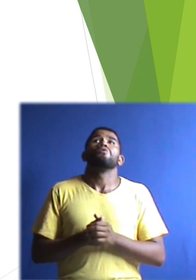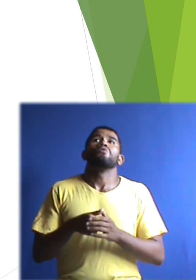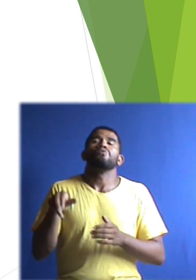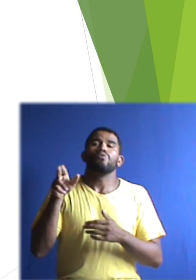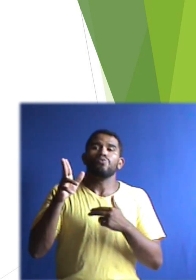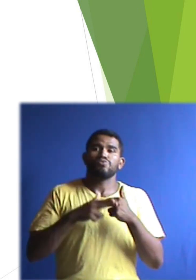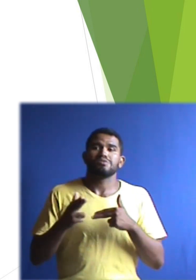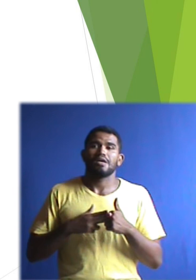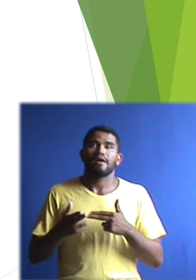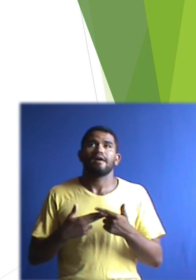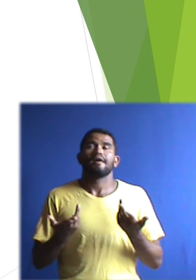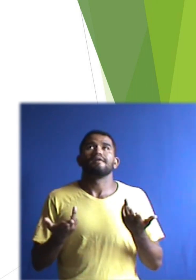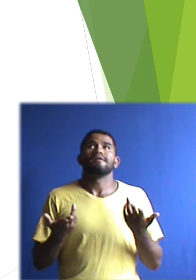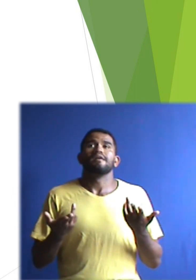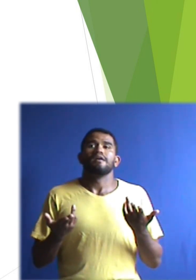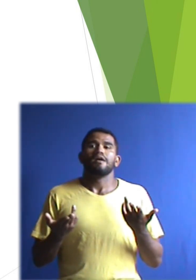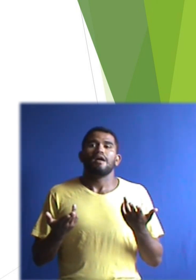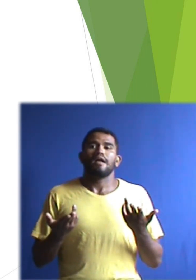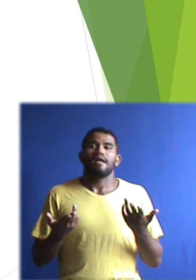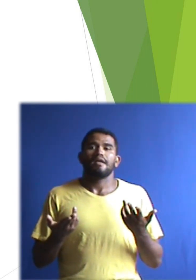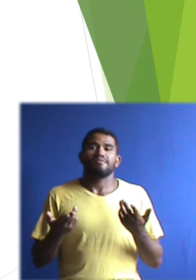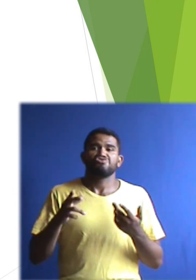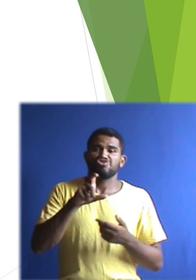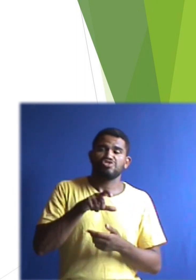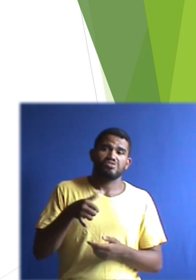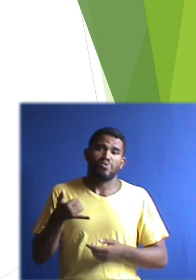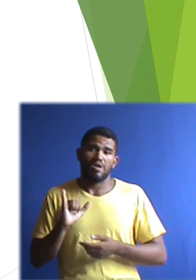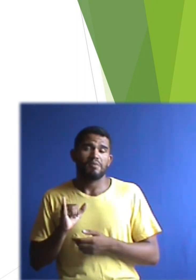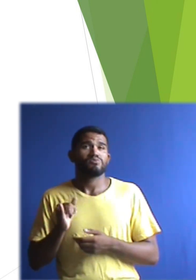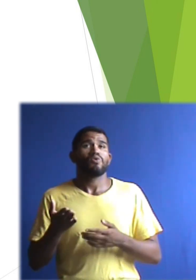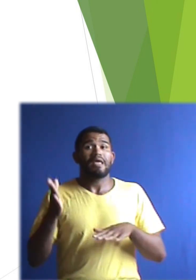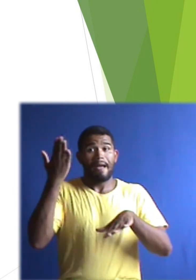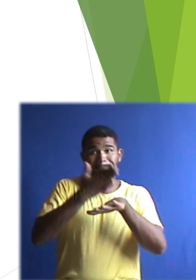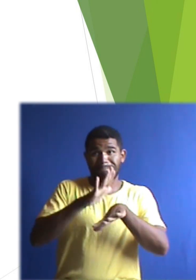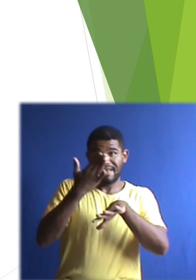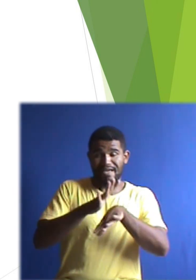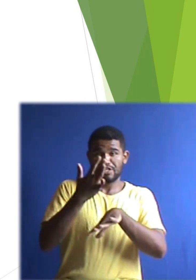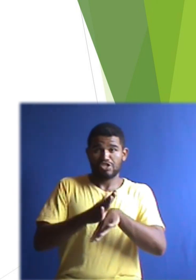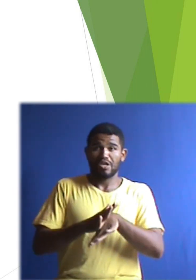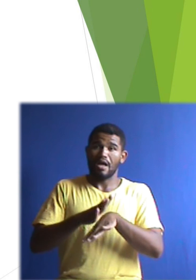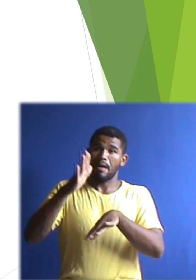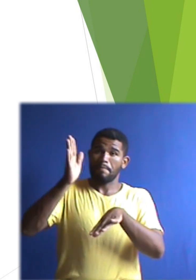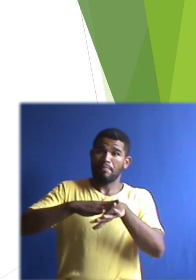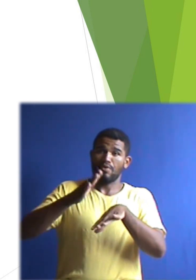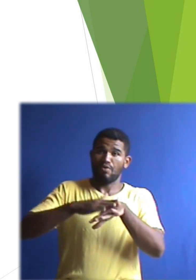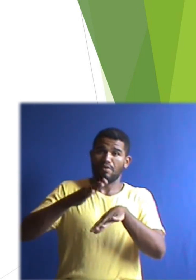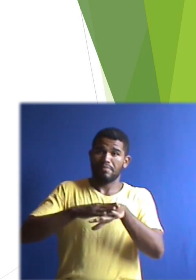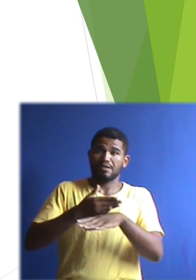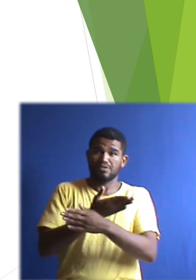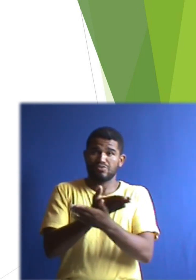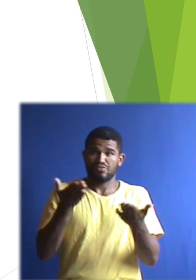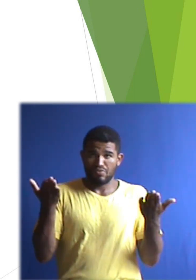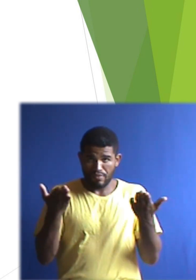vezes utilizar procedimento X ou Y, deixando essa questão de prática, como ela é dita como a mão na